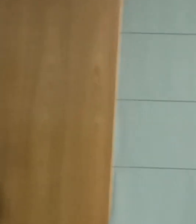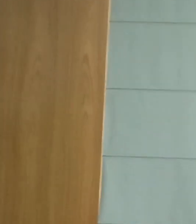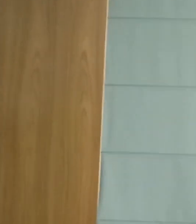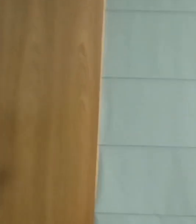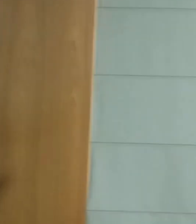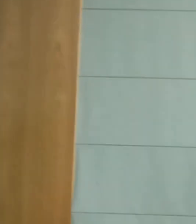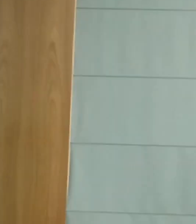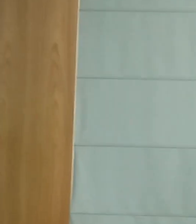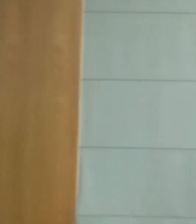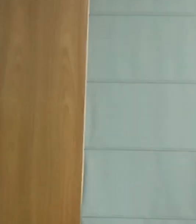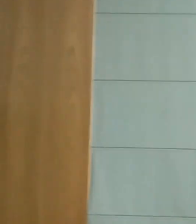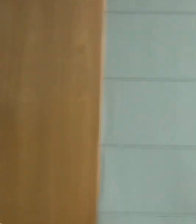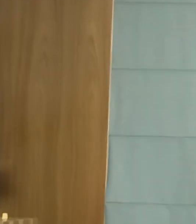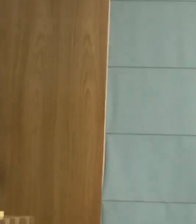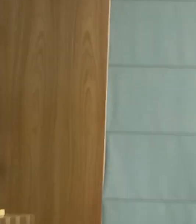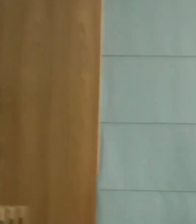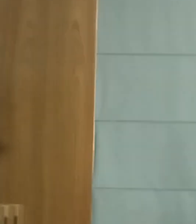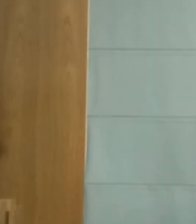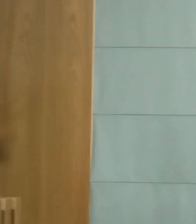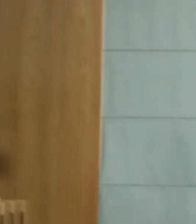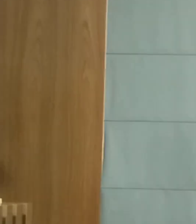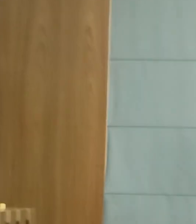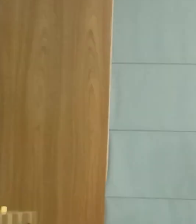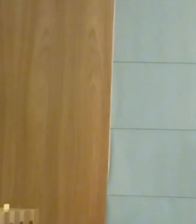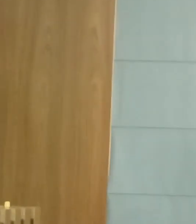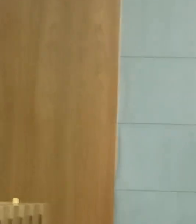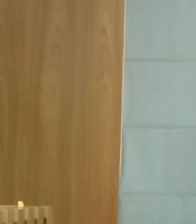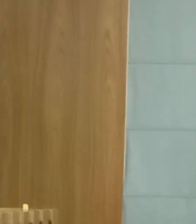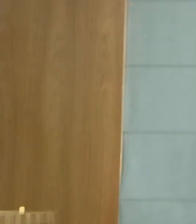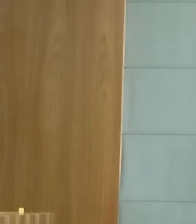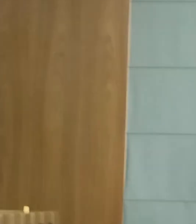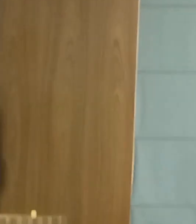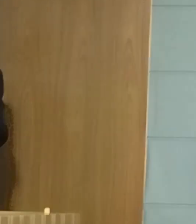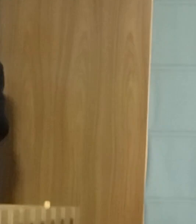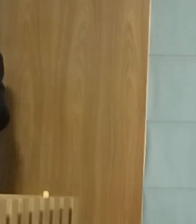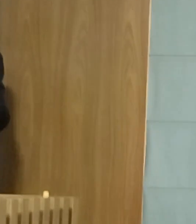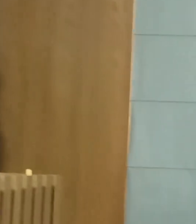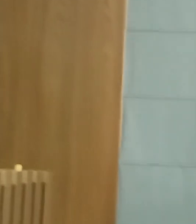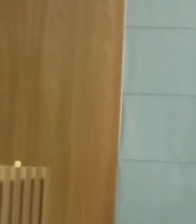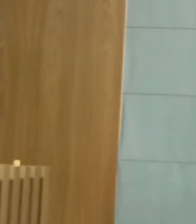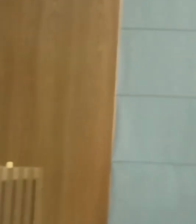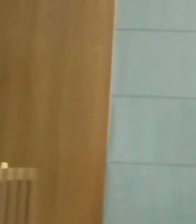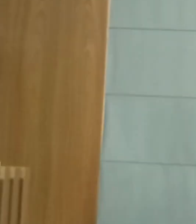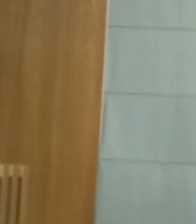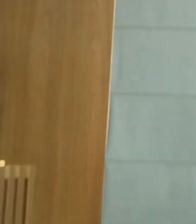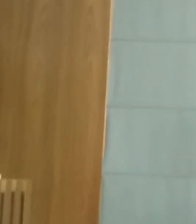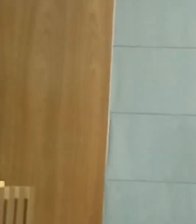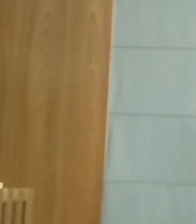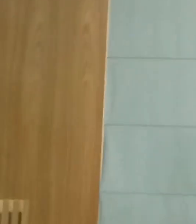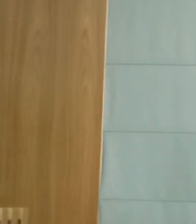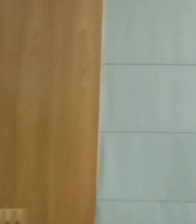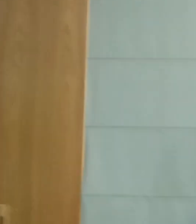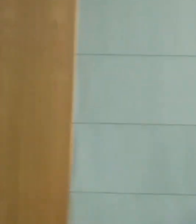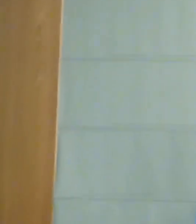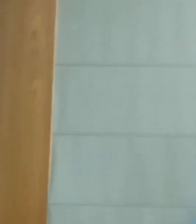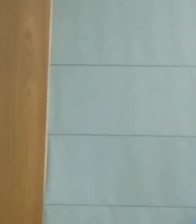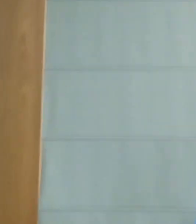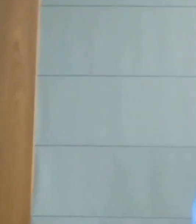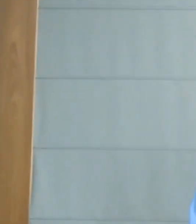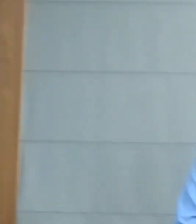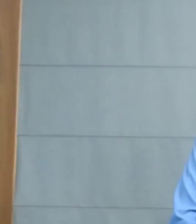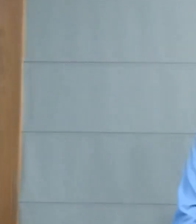expressão, mas o cristianismo, ele tem direito legítimo, intelectual, direito histórico,